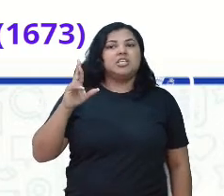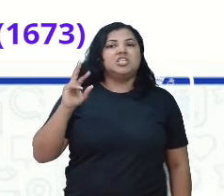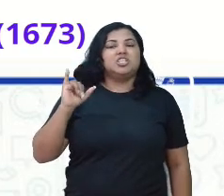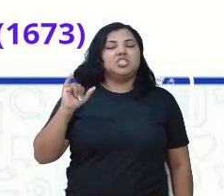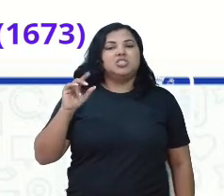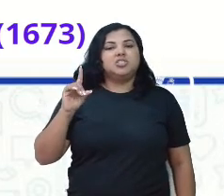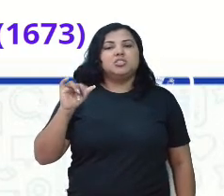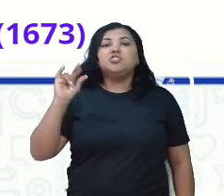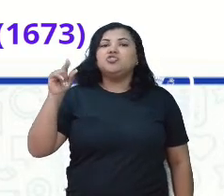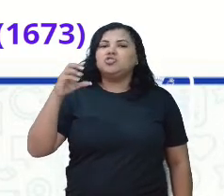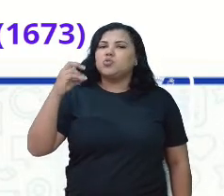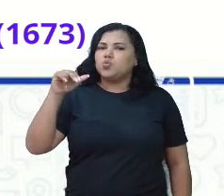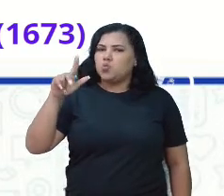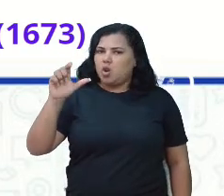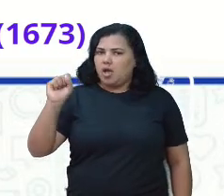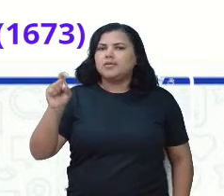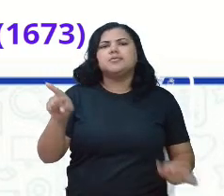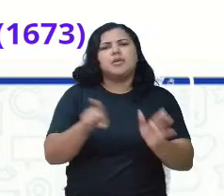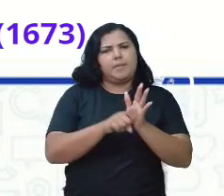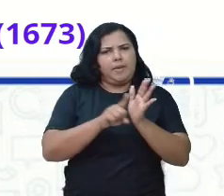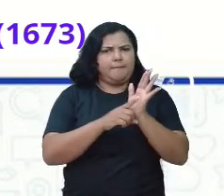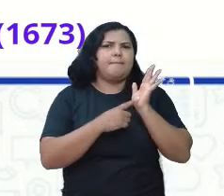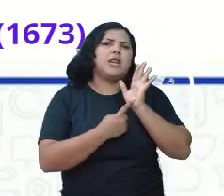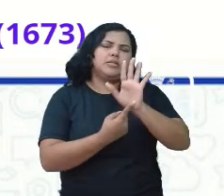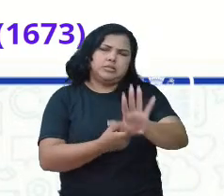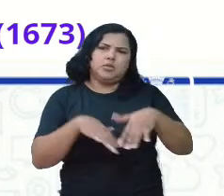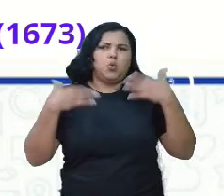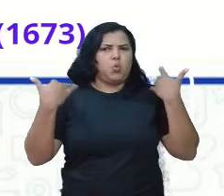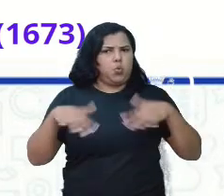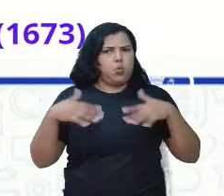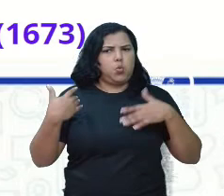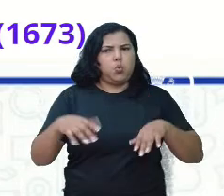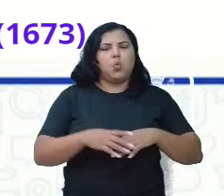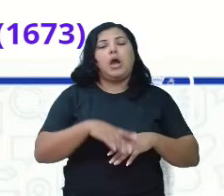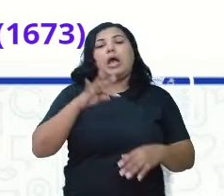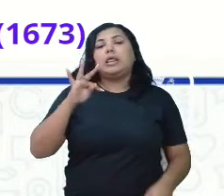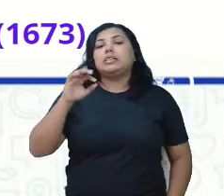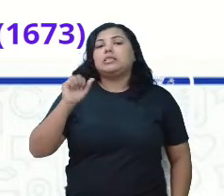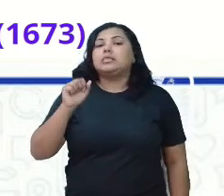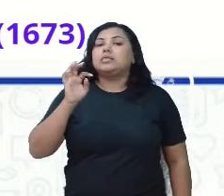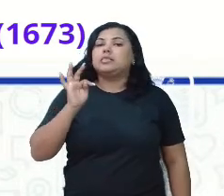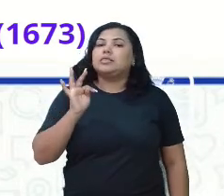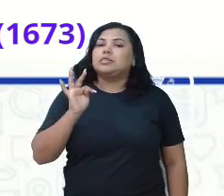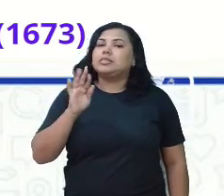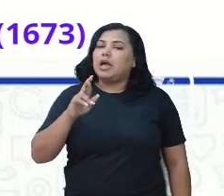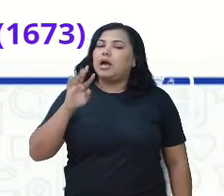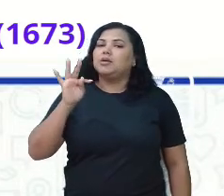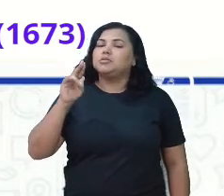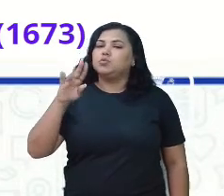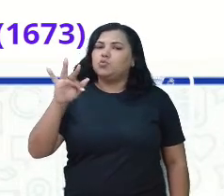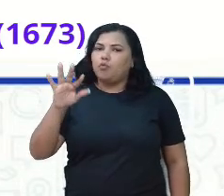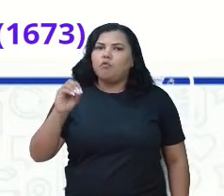né? O Misantropo, Tartufo também, uma peça bastante